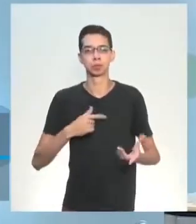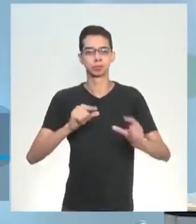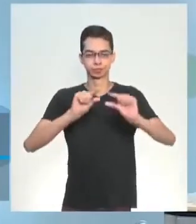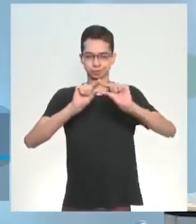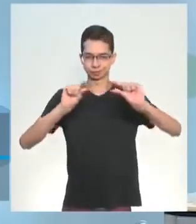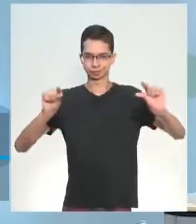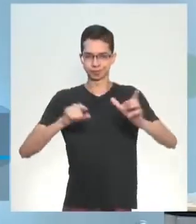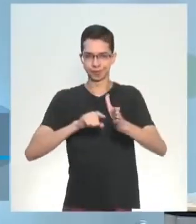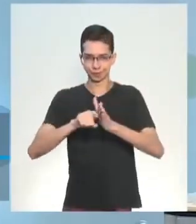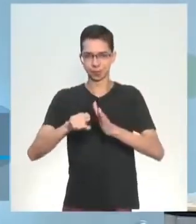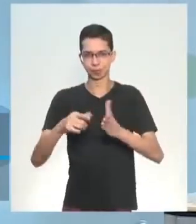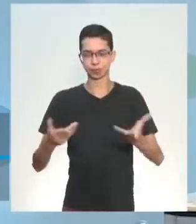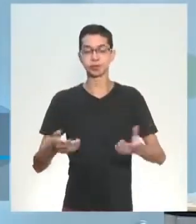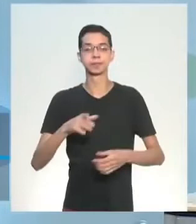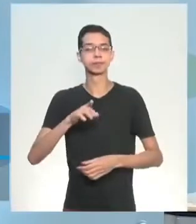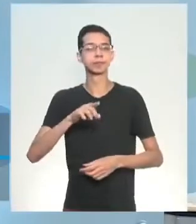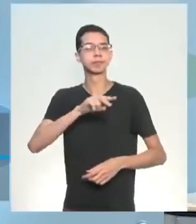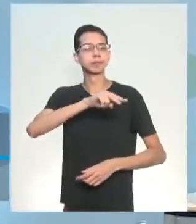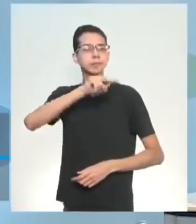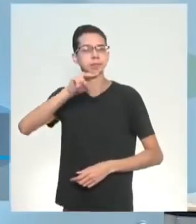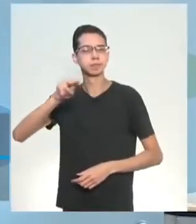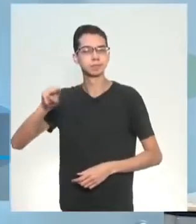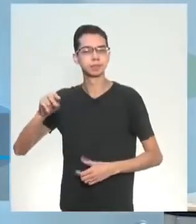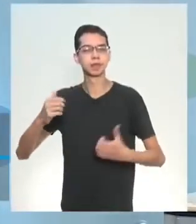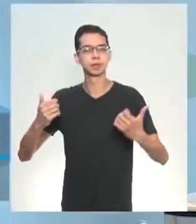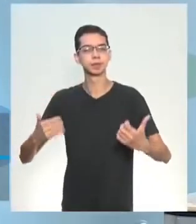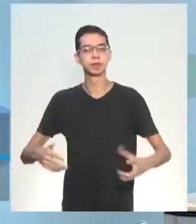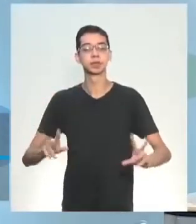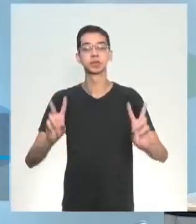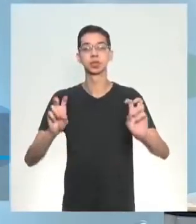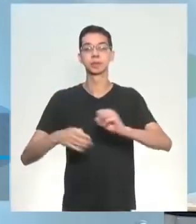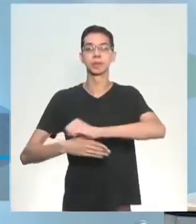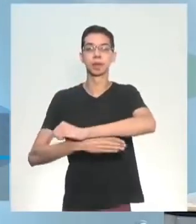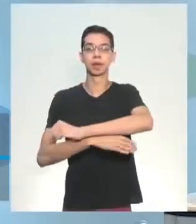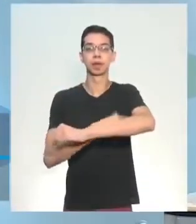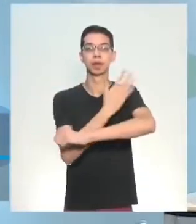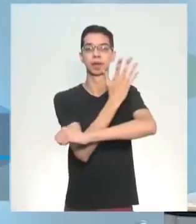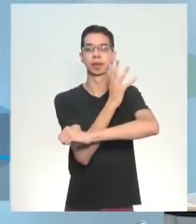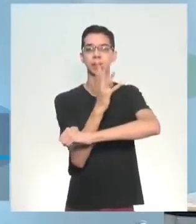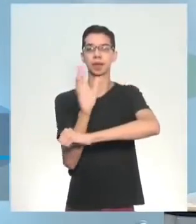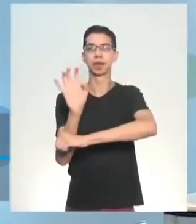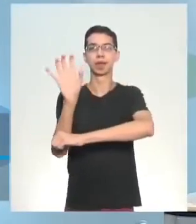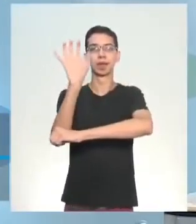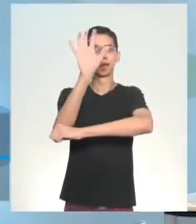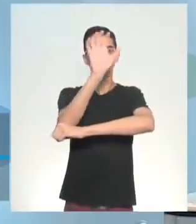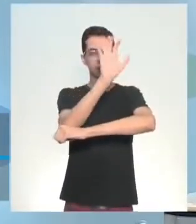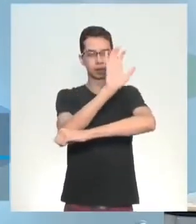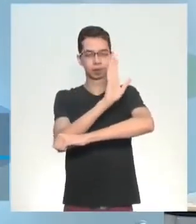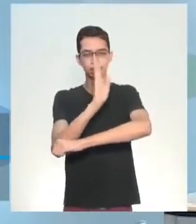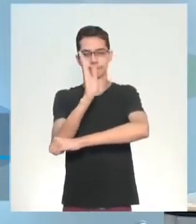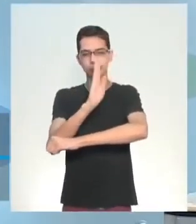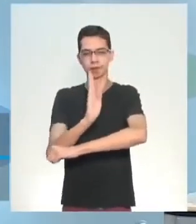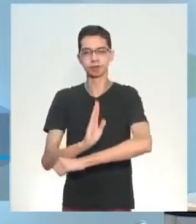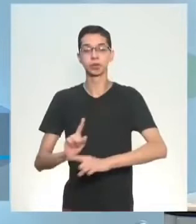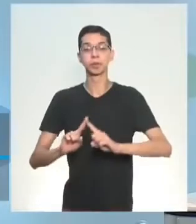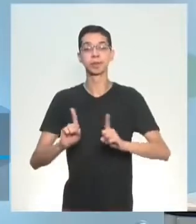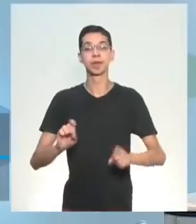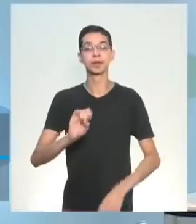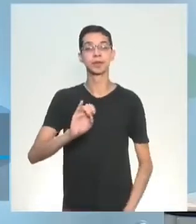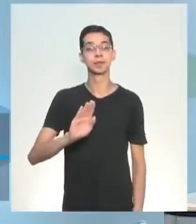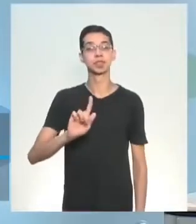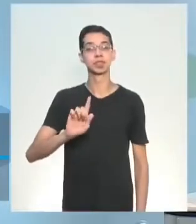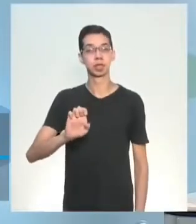vê na habilidade lá, ela está falando de ecossistemas brasileiros. Mas se você vai no IBGE, que é onde normalmente eu busco as fontes, e na maioria